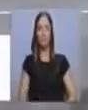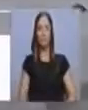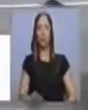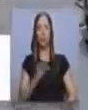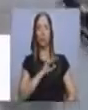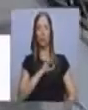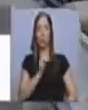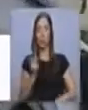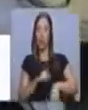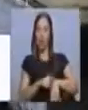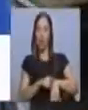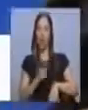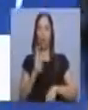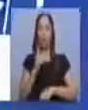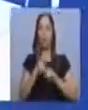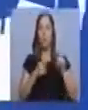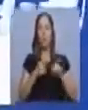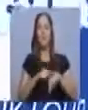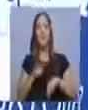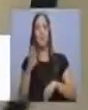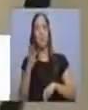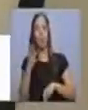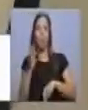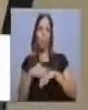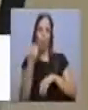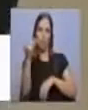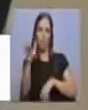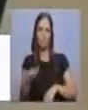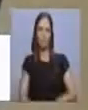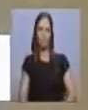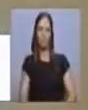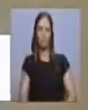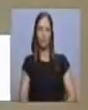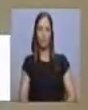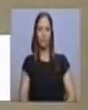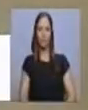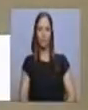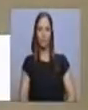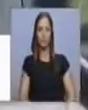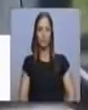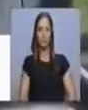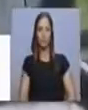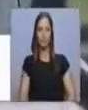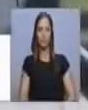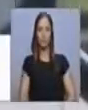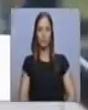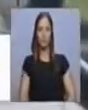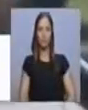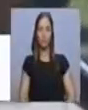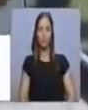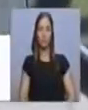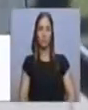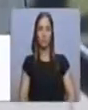volta das 4h30, 5 horas, ele vai-se embora. Vamos a isso, seu Joaquim.